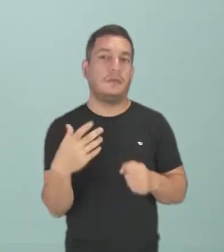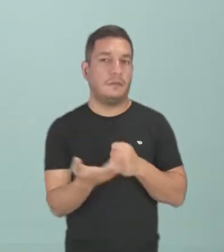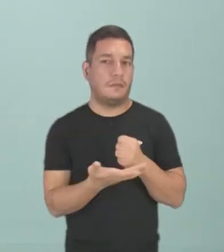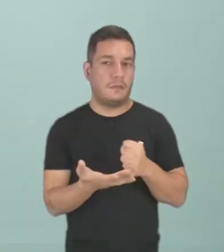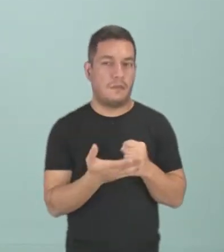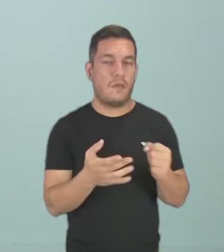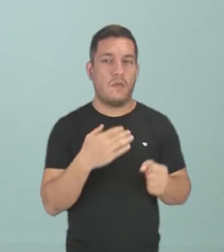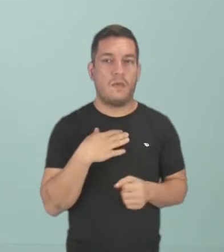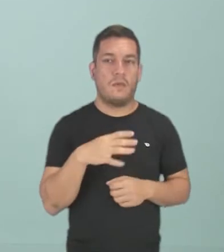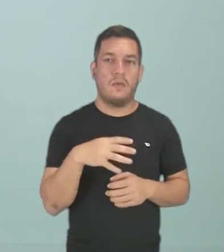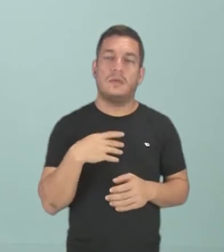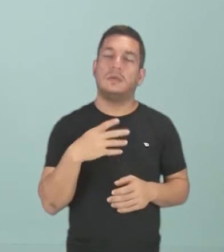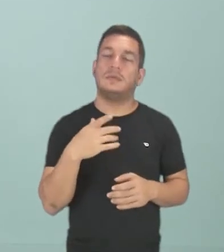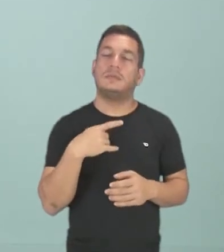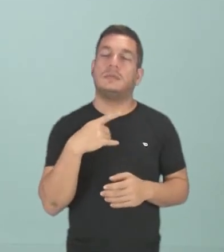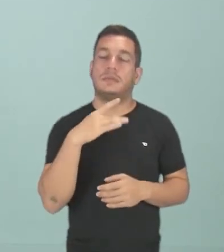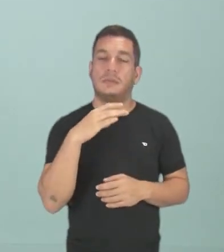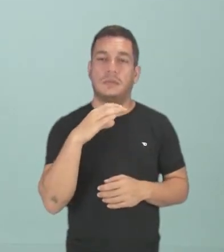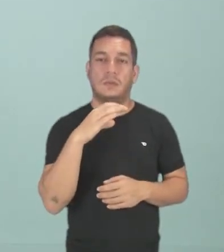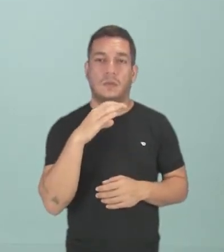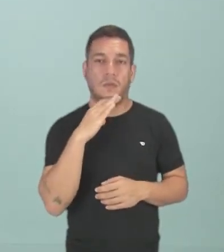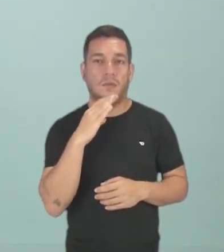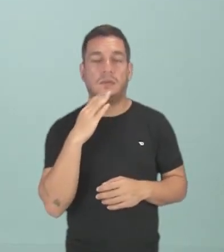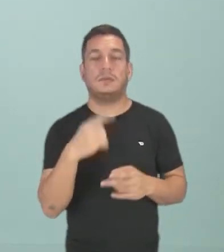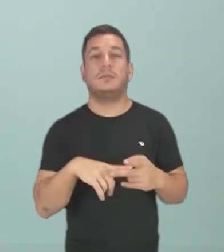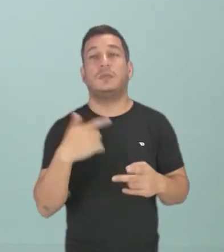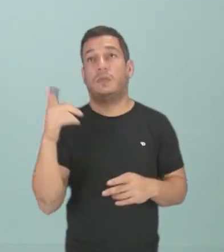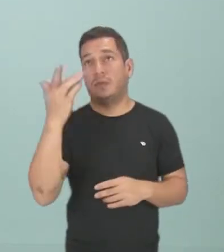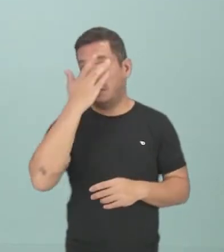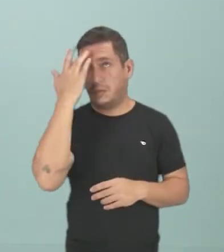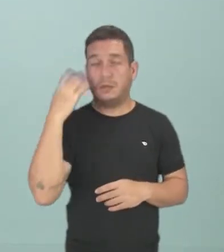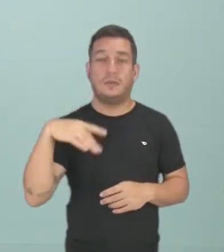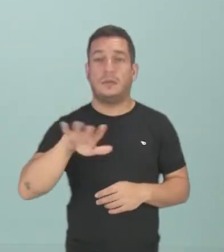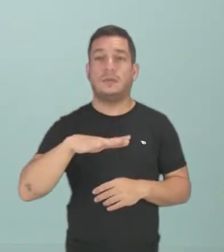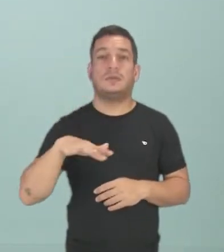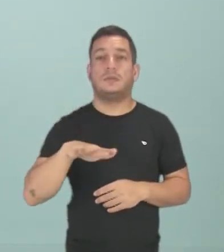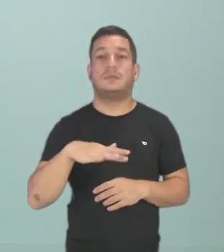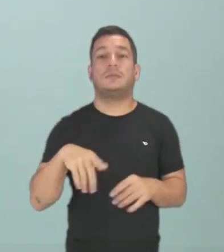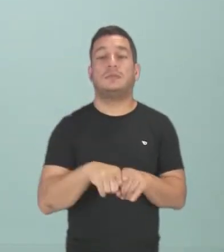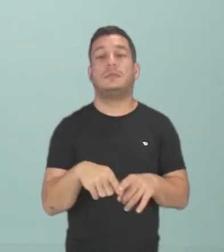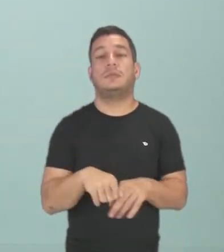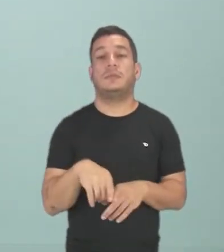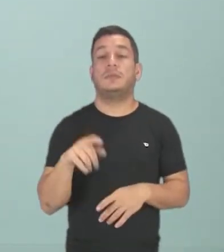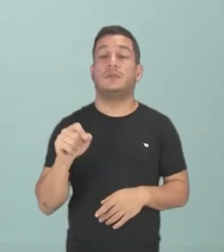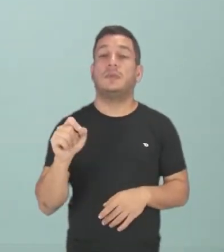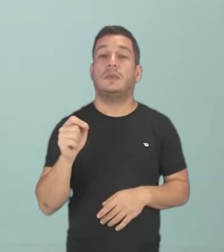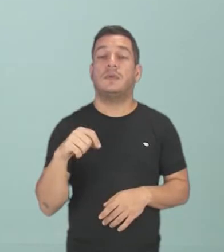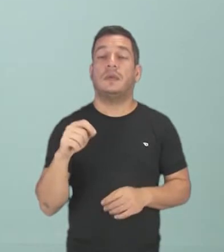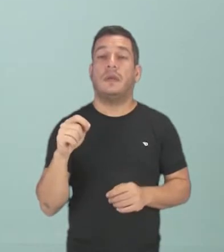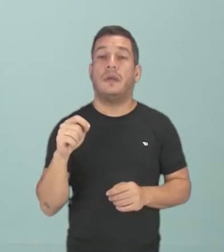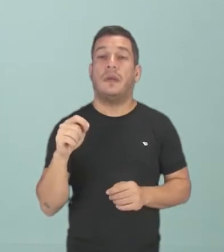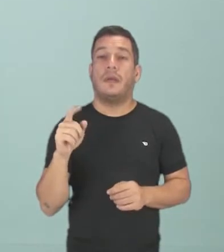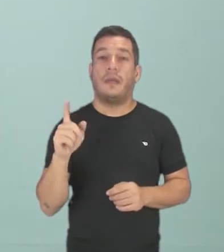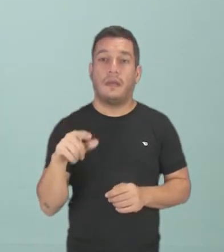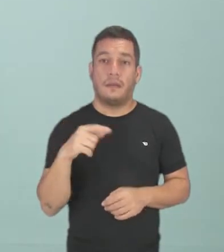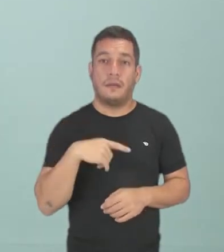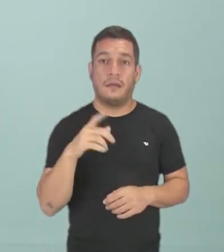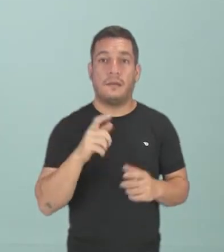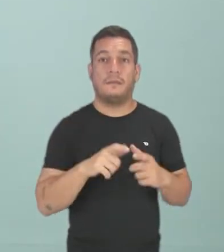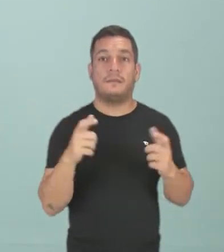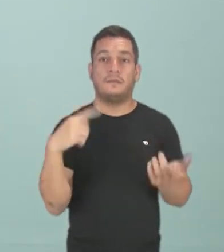Agora, esses outros profissionais, essas outras pessoas da sociedade, realmente eles têm